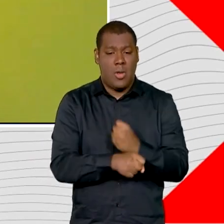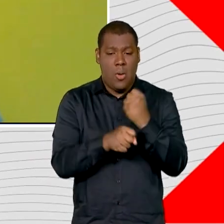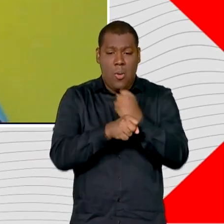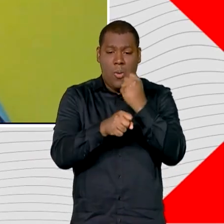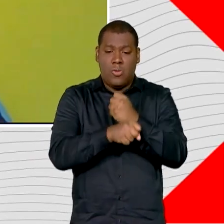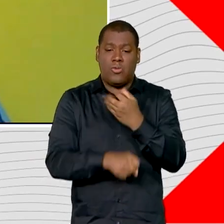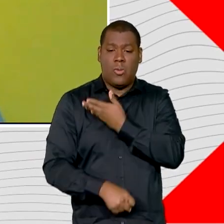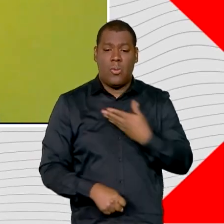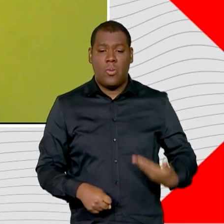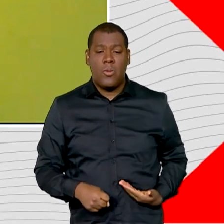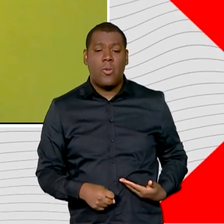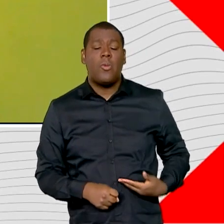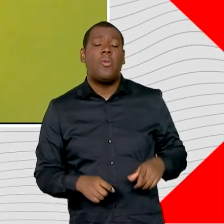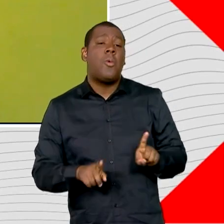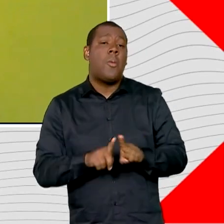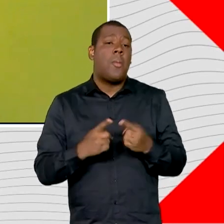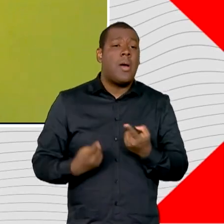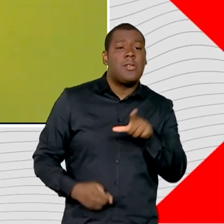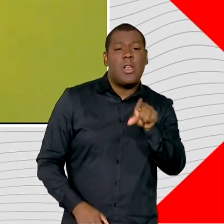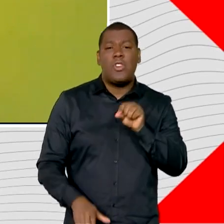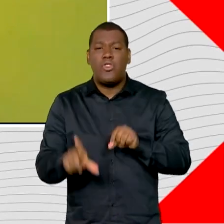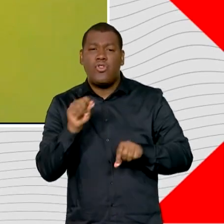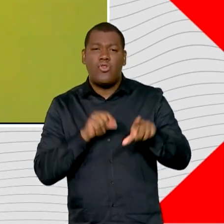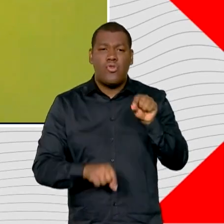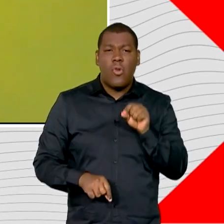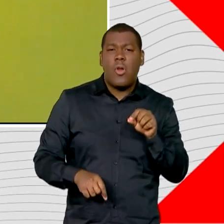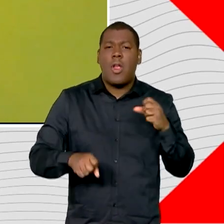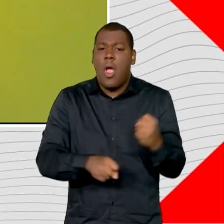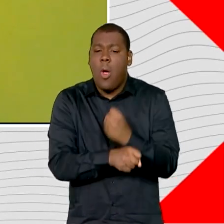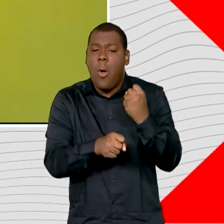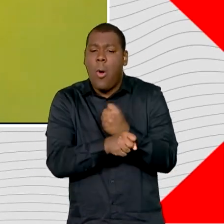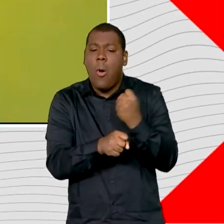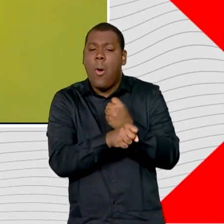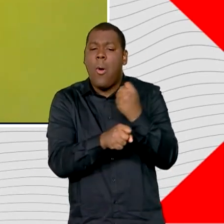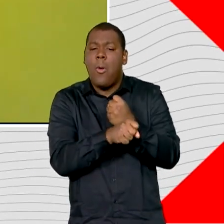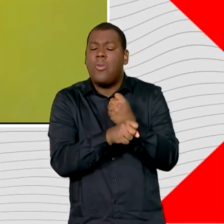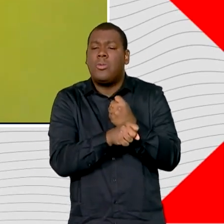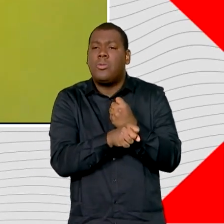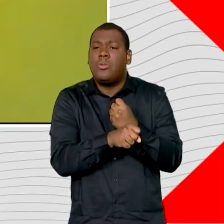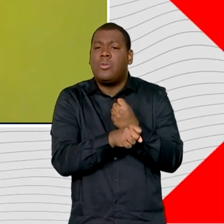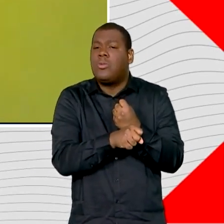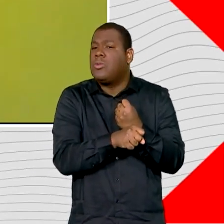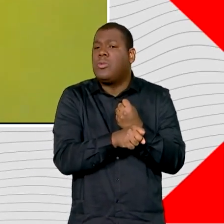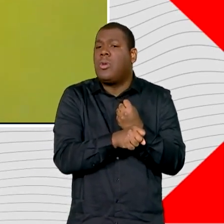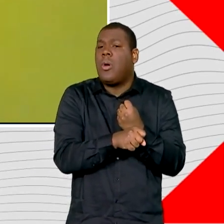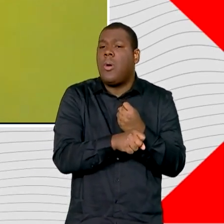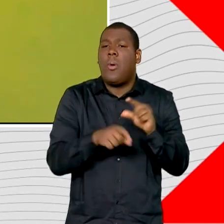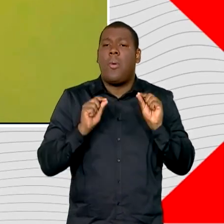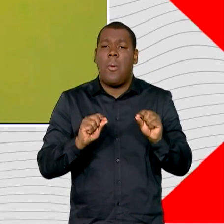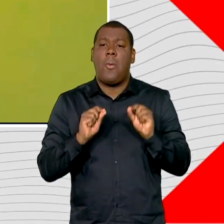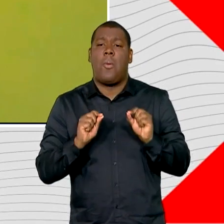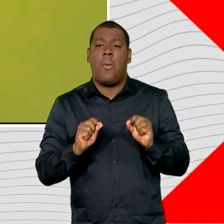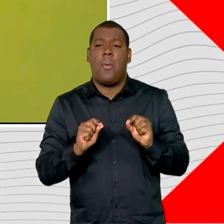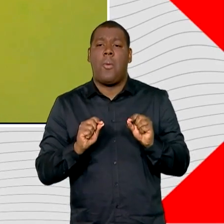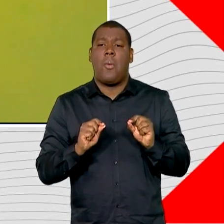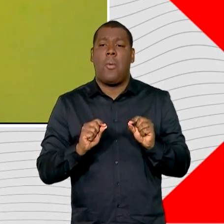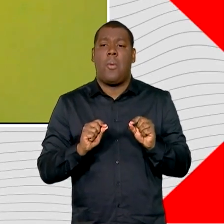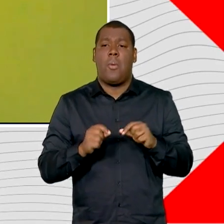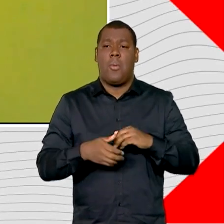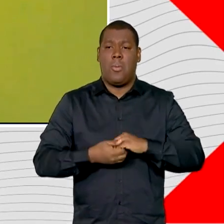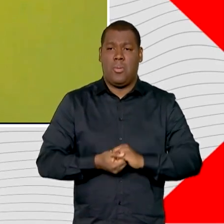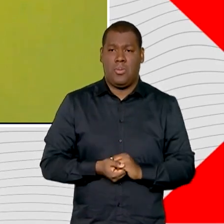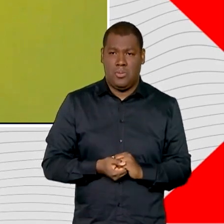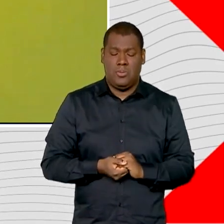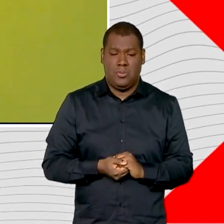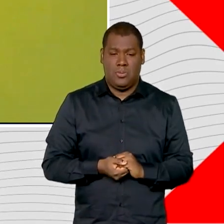para escolher essas obras, escolher as prioridades, ministro, diante de tanta demanda, de tantos pedidos. Como é que foi feita